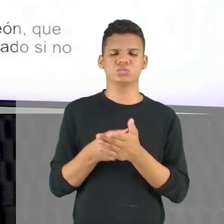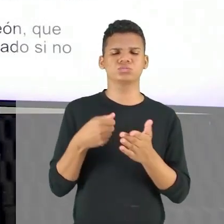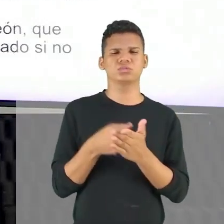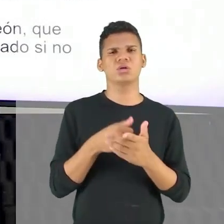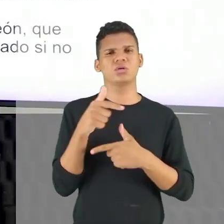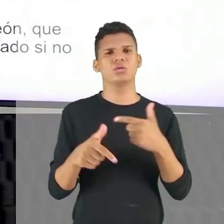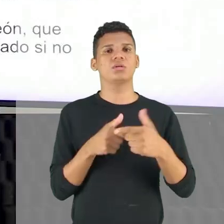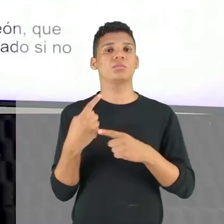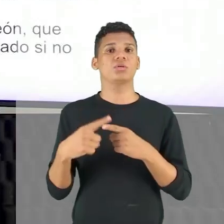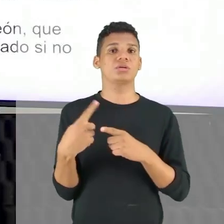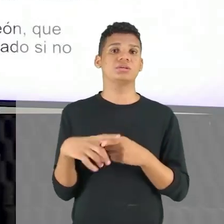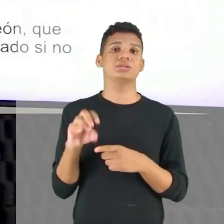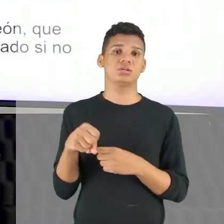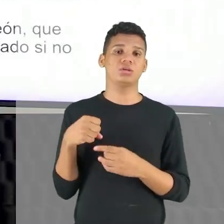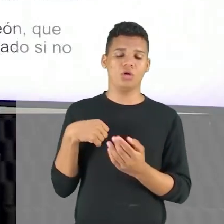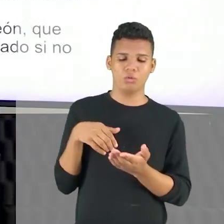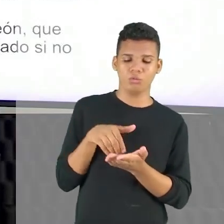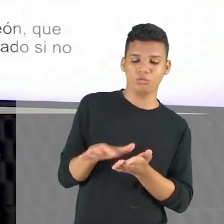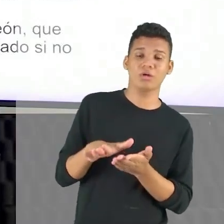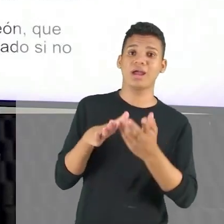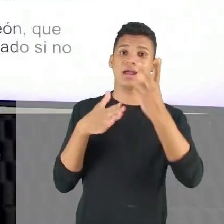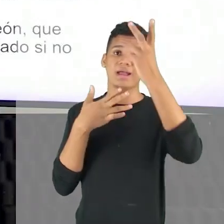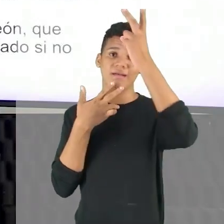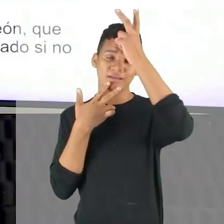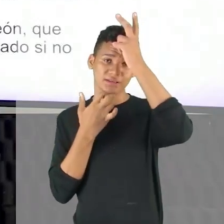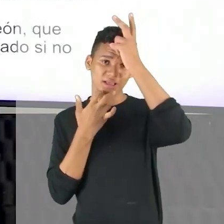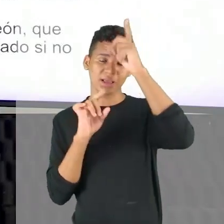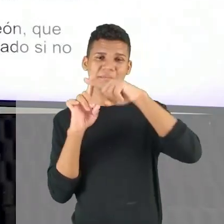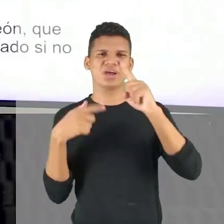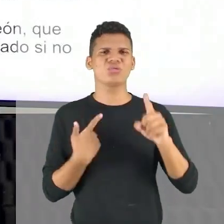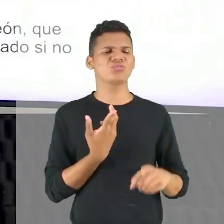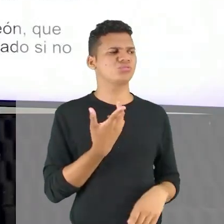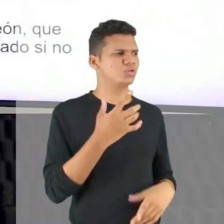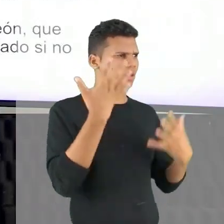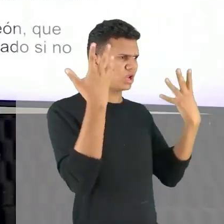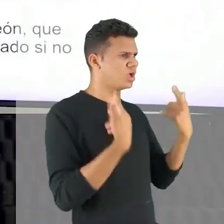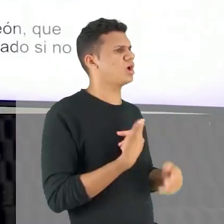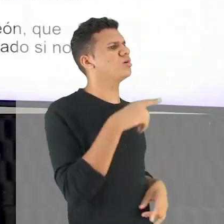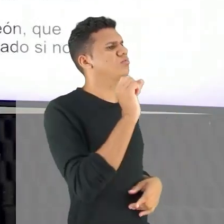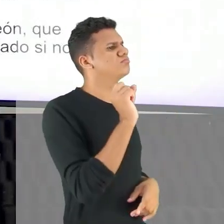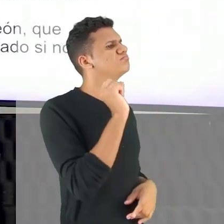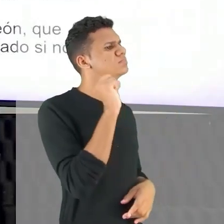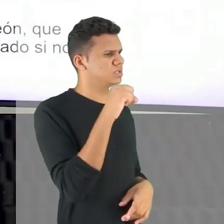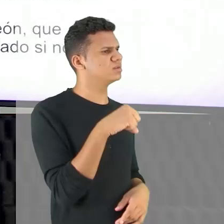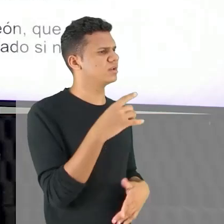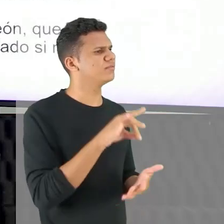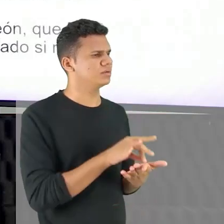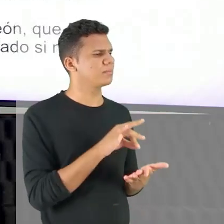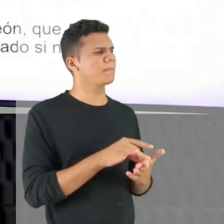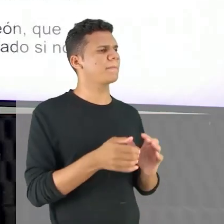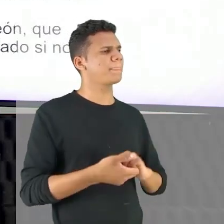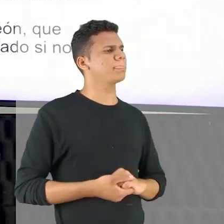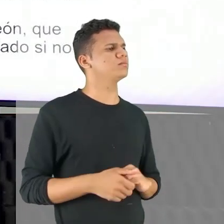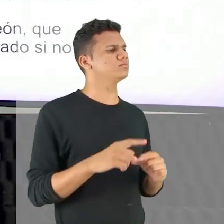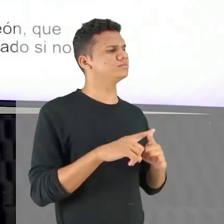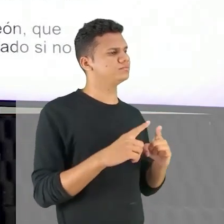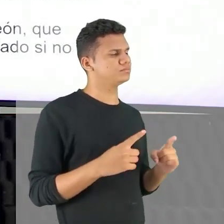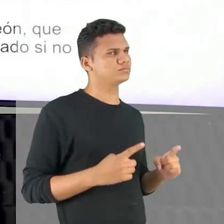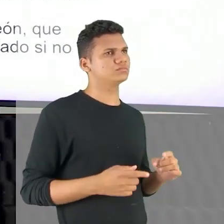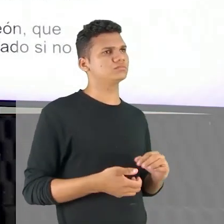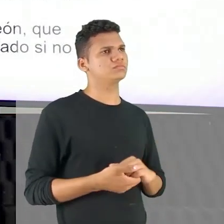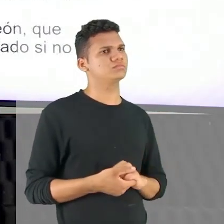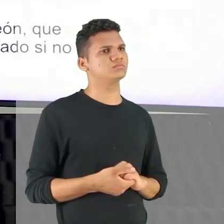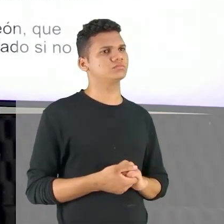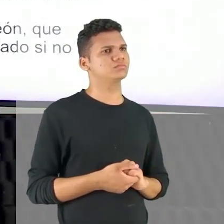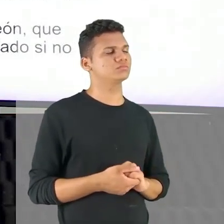para expulsar das cavernas as cabras. Aí o leão diz: "Oh, sí, soberbia. Repuso el león que hasta yo mismo